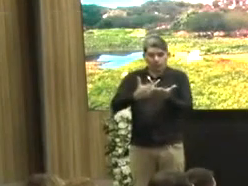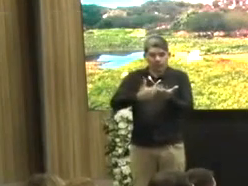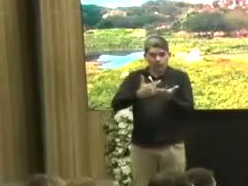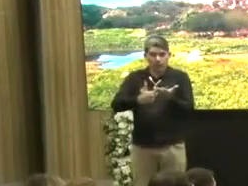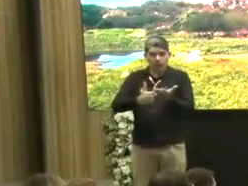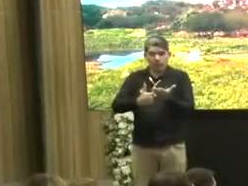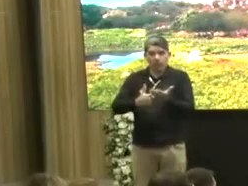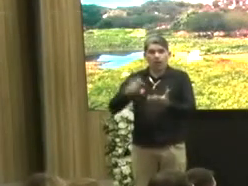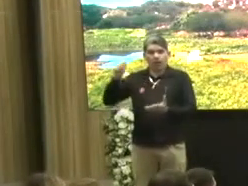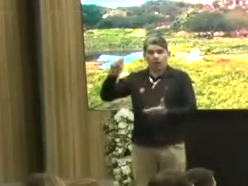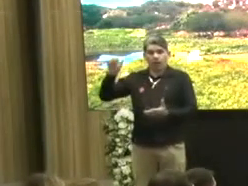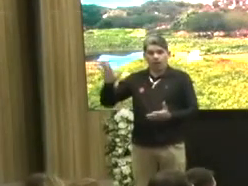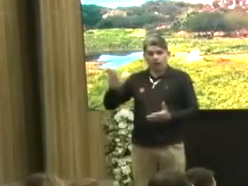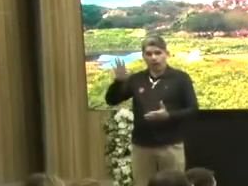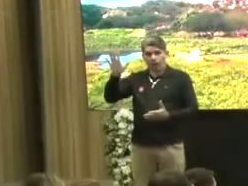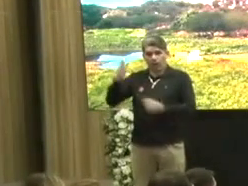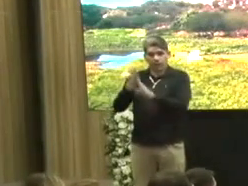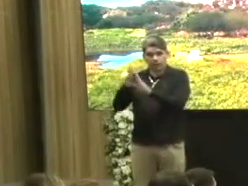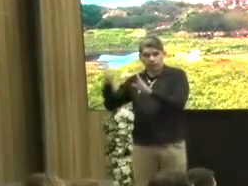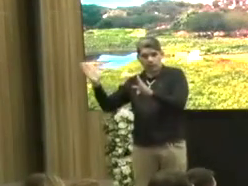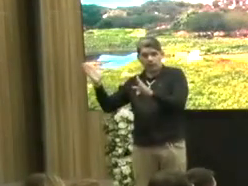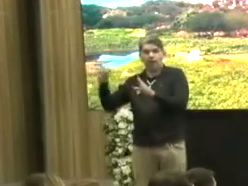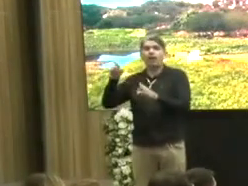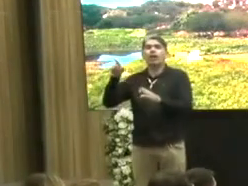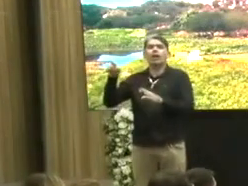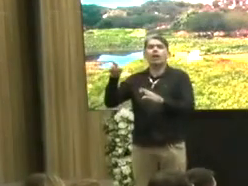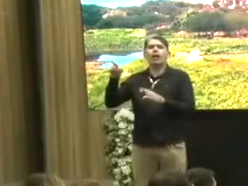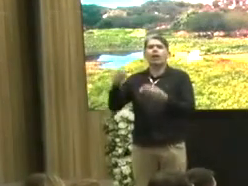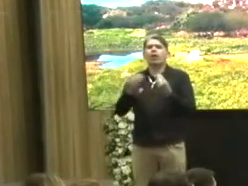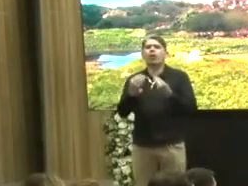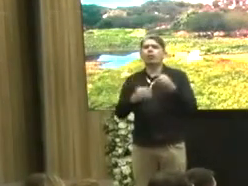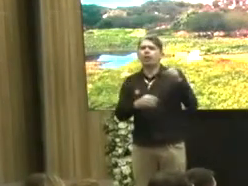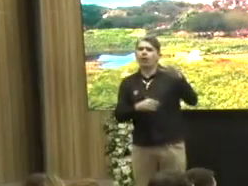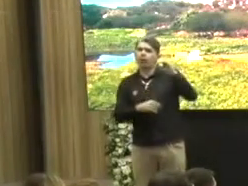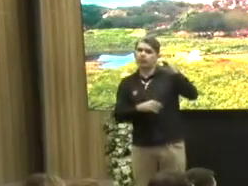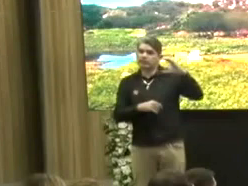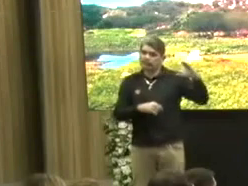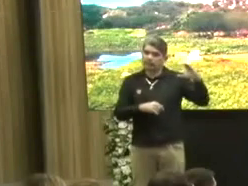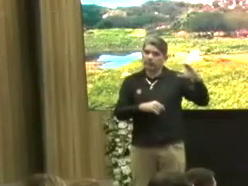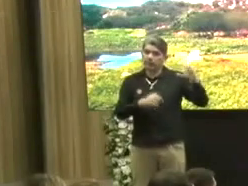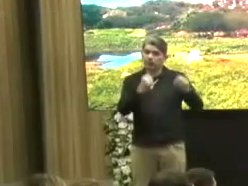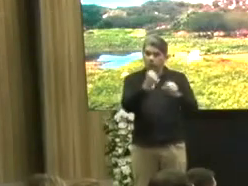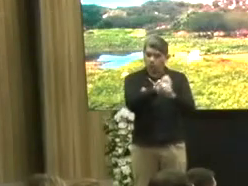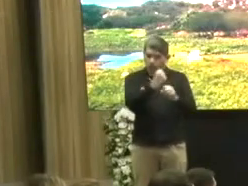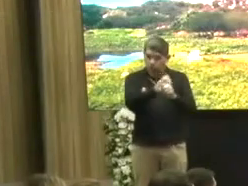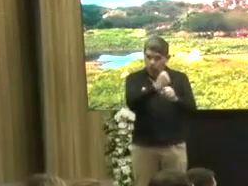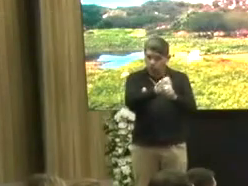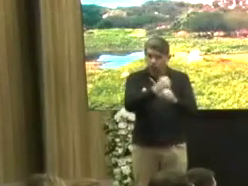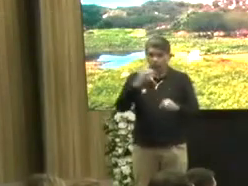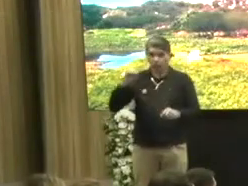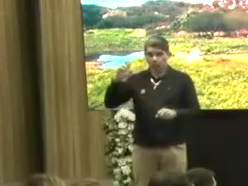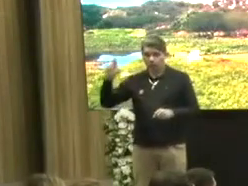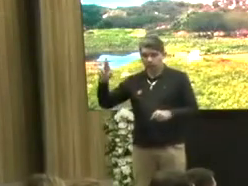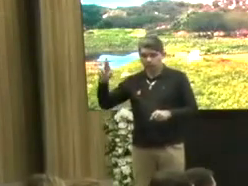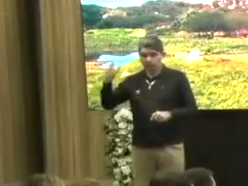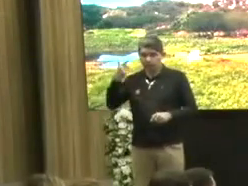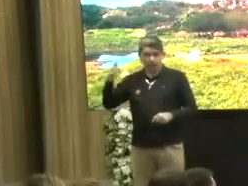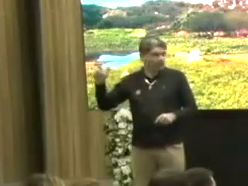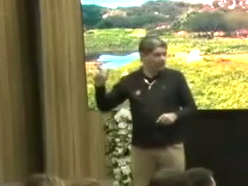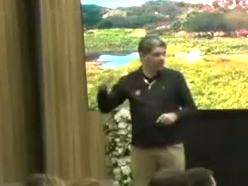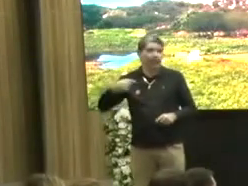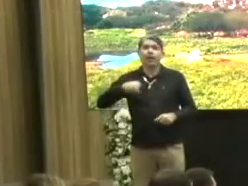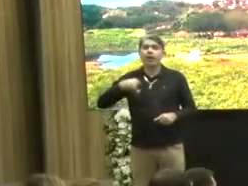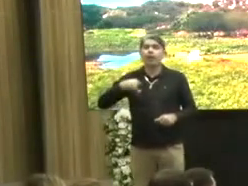Ocidente constrói um Oriente que não existe. Eu vou só abrir um parênteses bem rapidinho, acho que o tempo acabou, né? Eu morei 1 ano